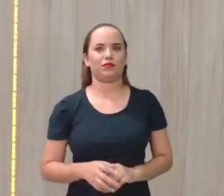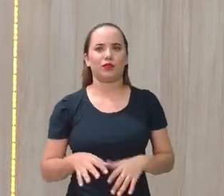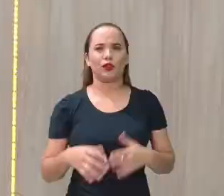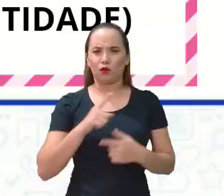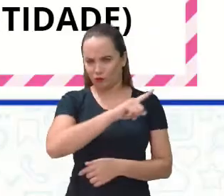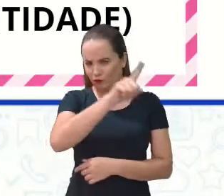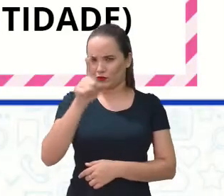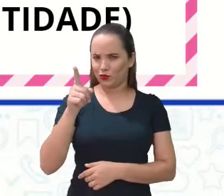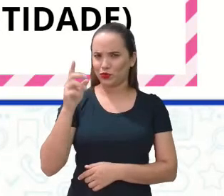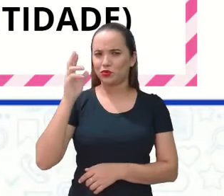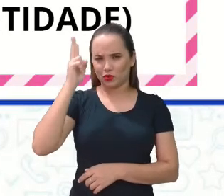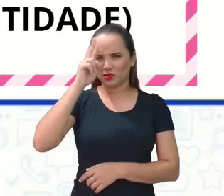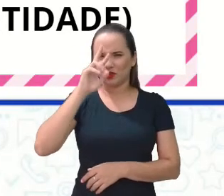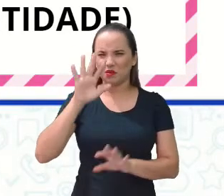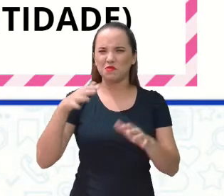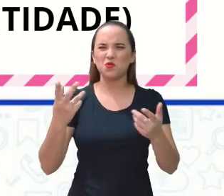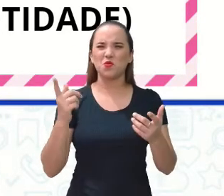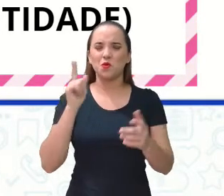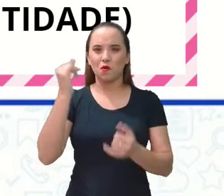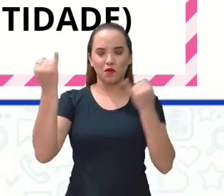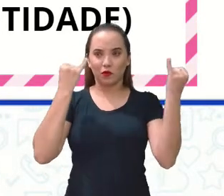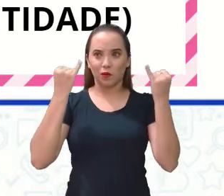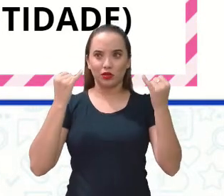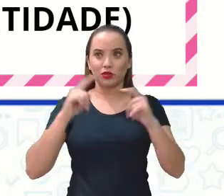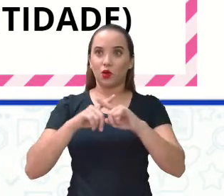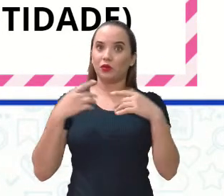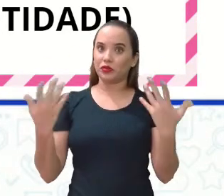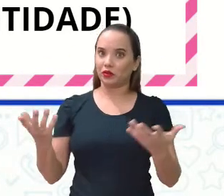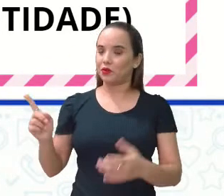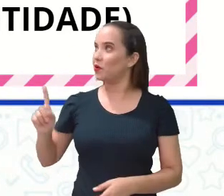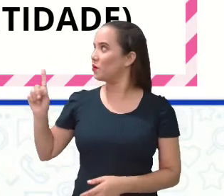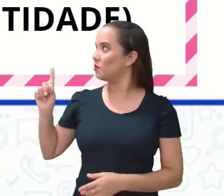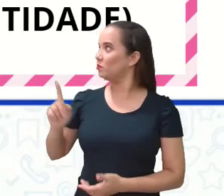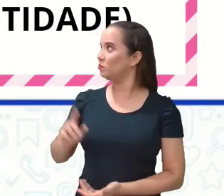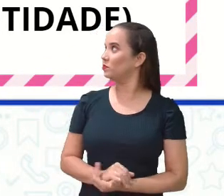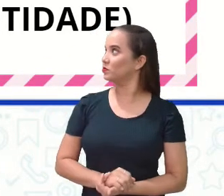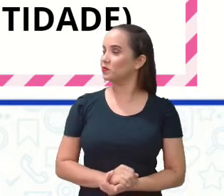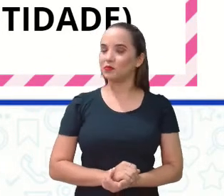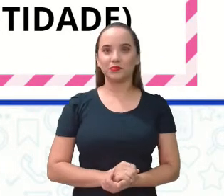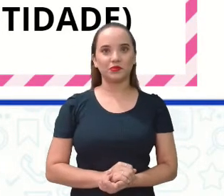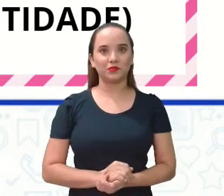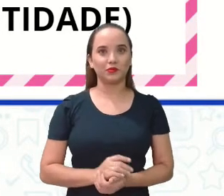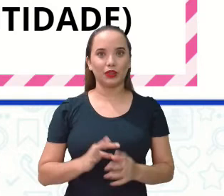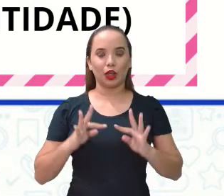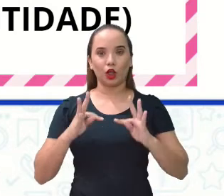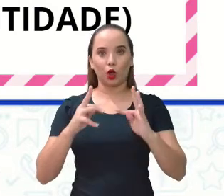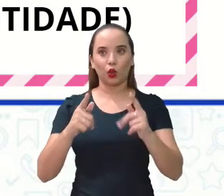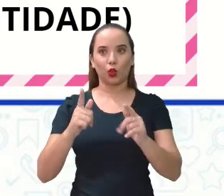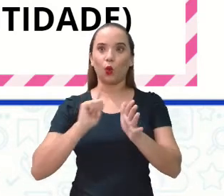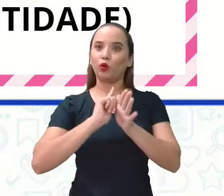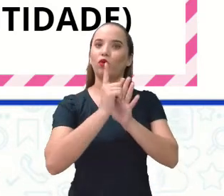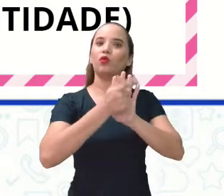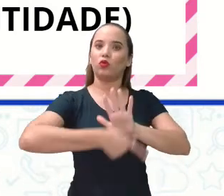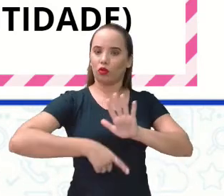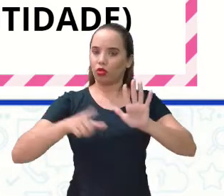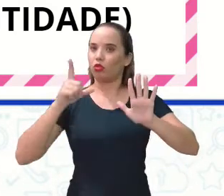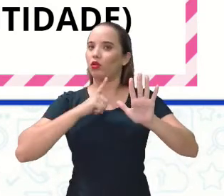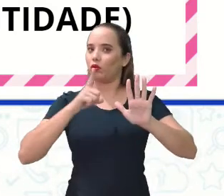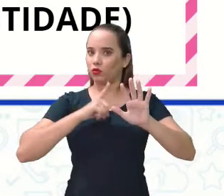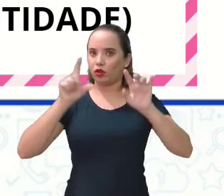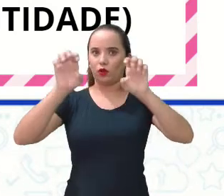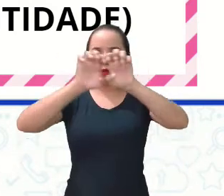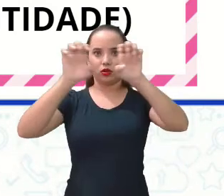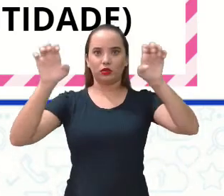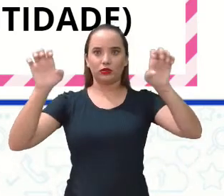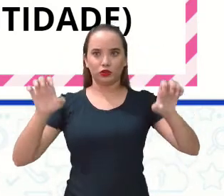lembram dessa informação? Se não, não tem problema, olha aí, qual foi a informação? Todo gênero tem uma estrutura, e eu coloquei aí,